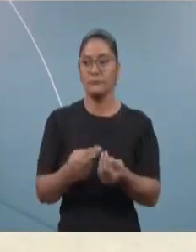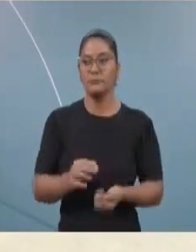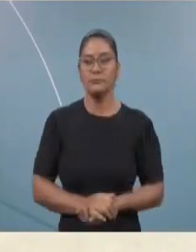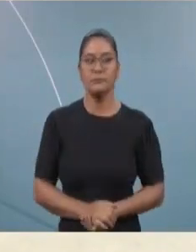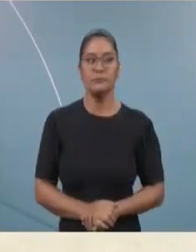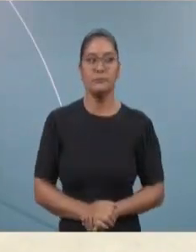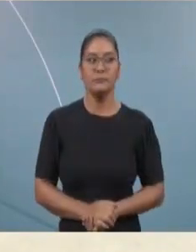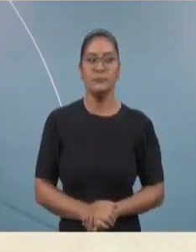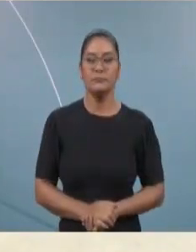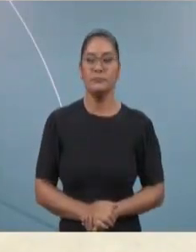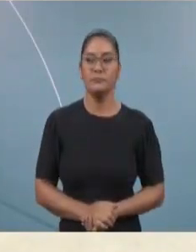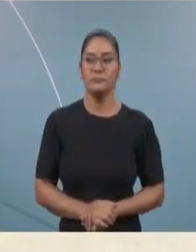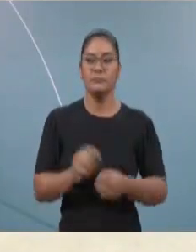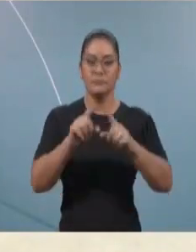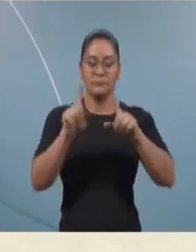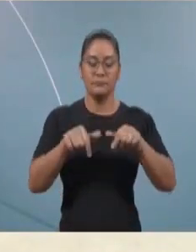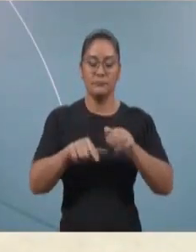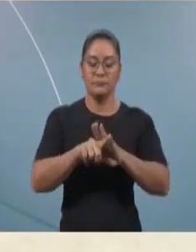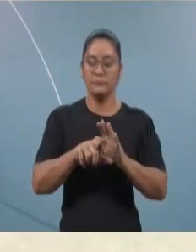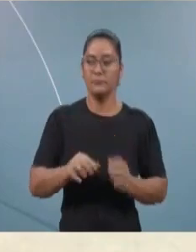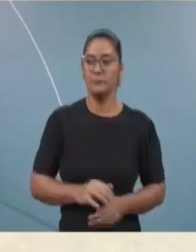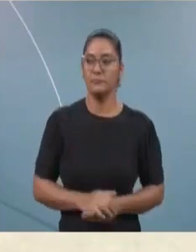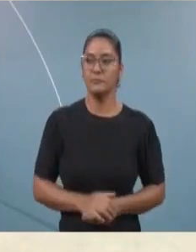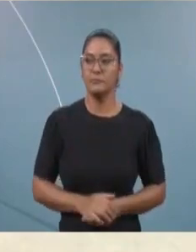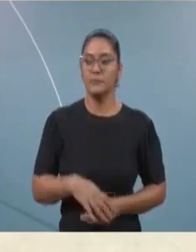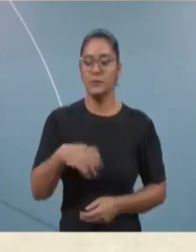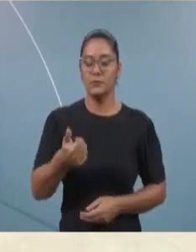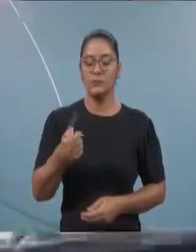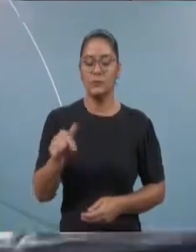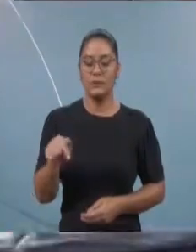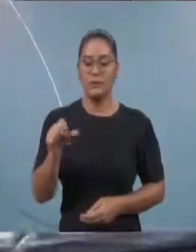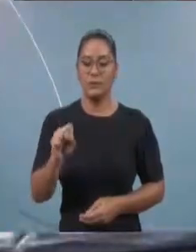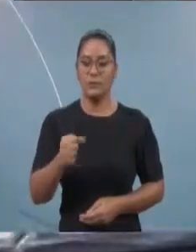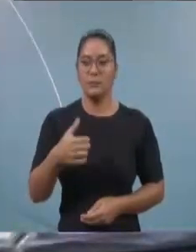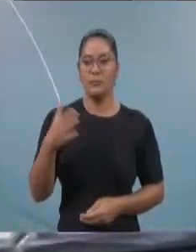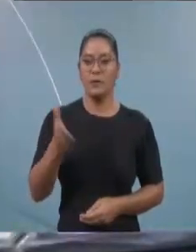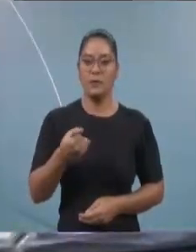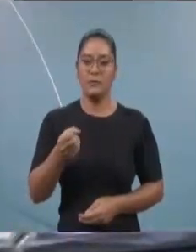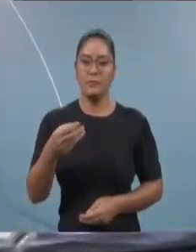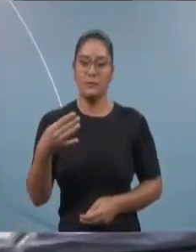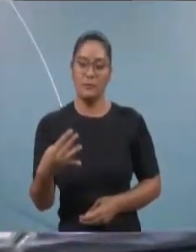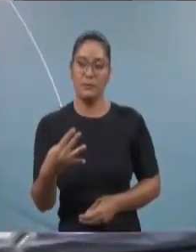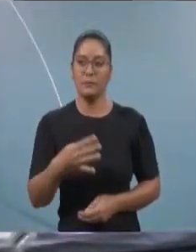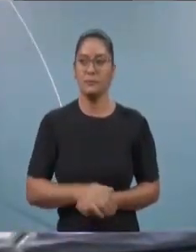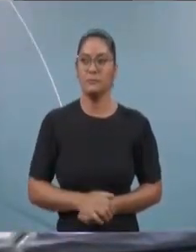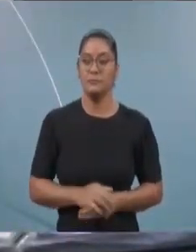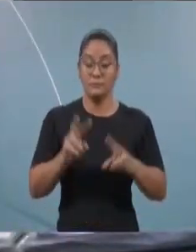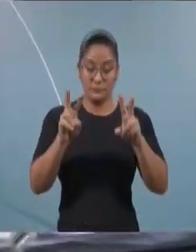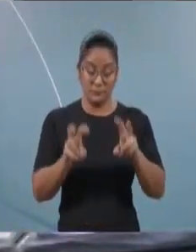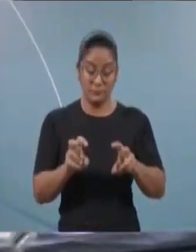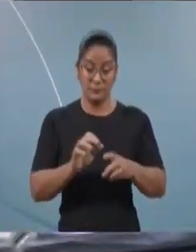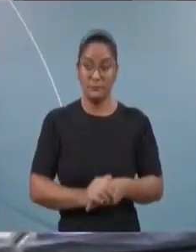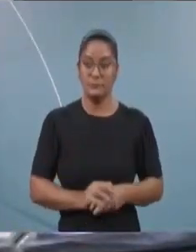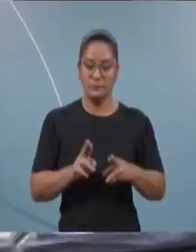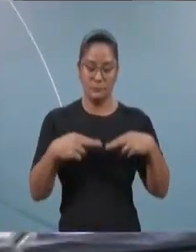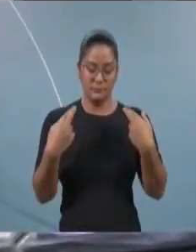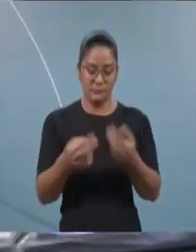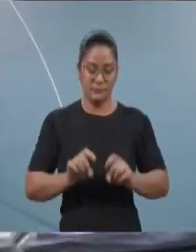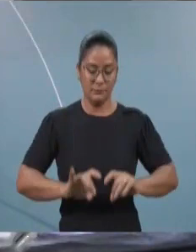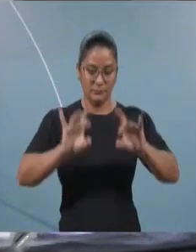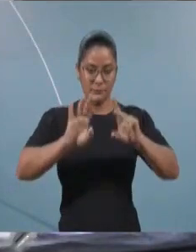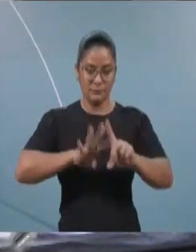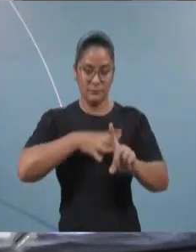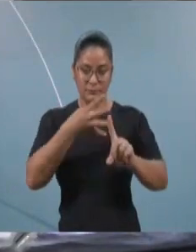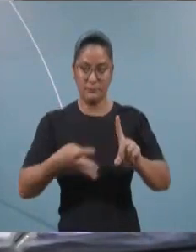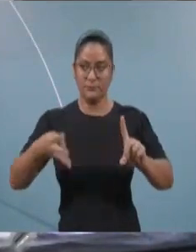seguinte projeto Lei número 178/02 assunto realização de sessão solene em